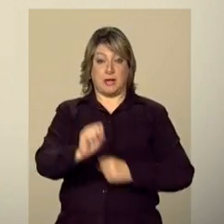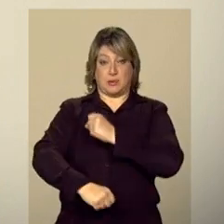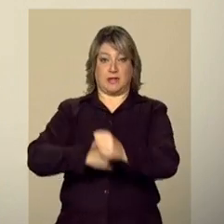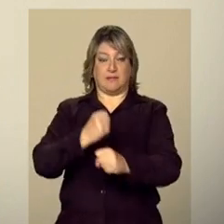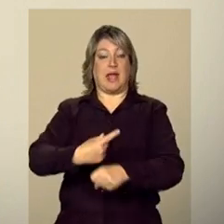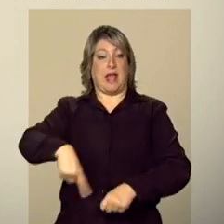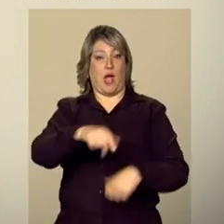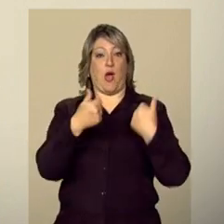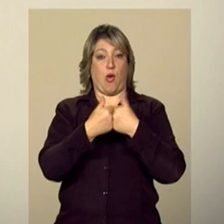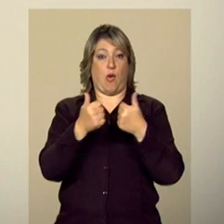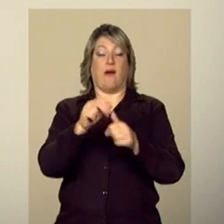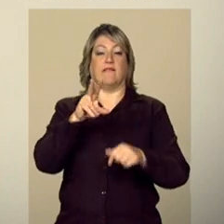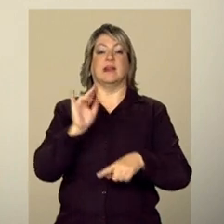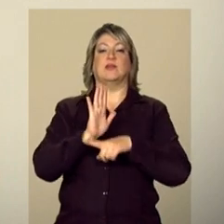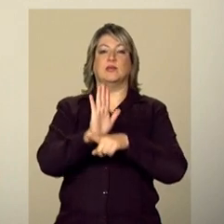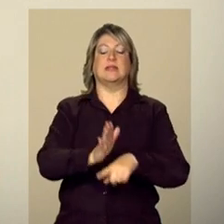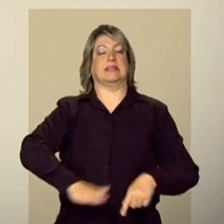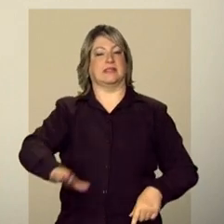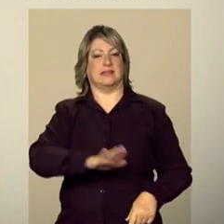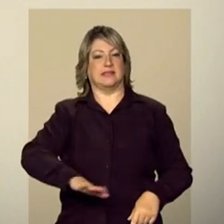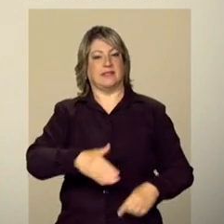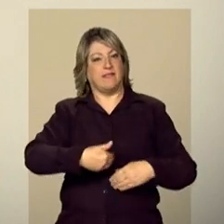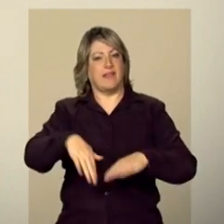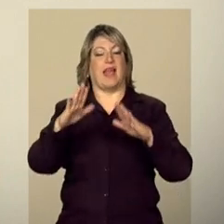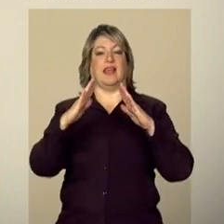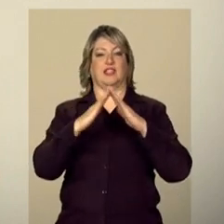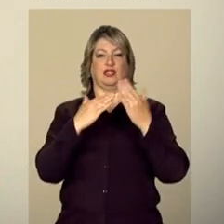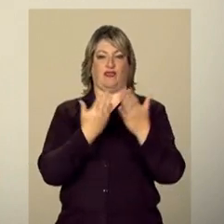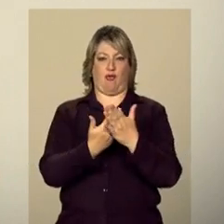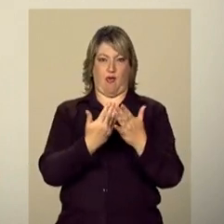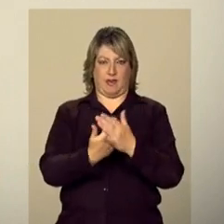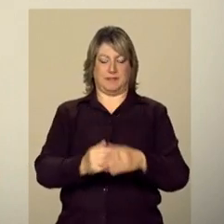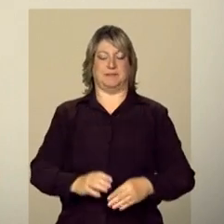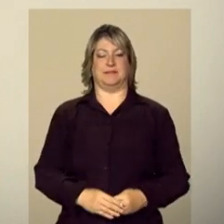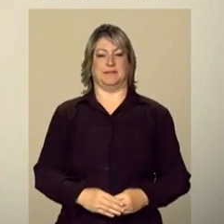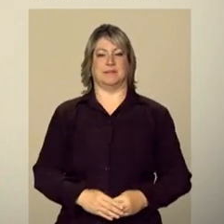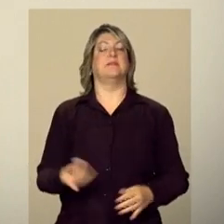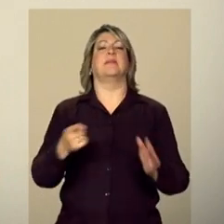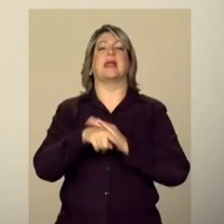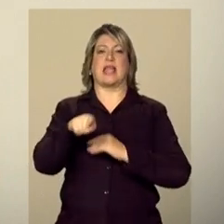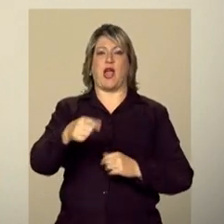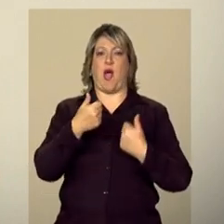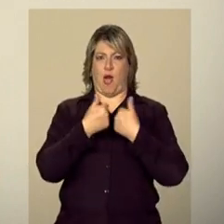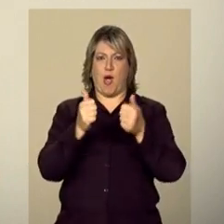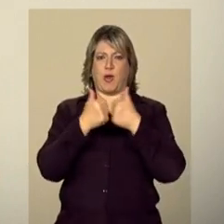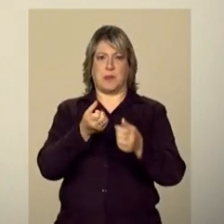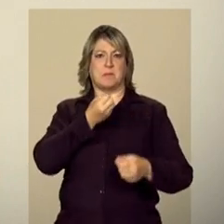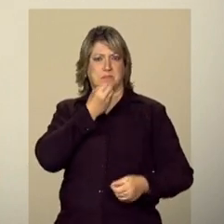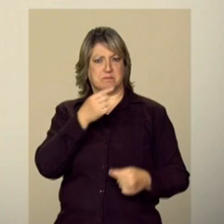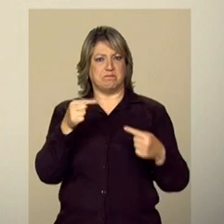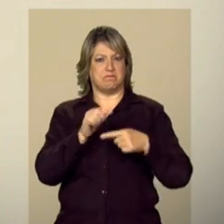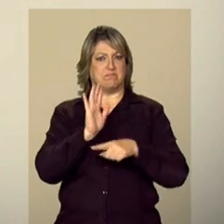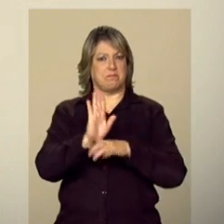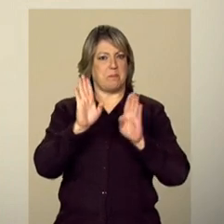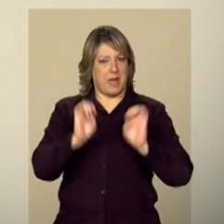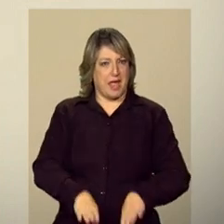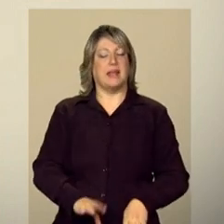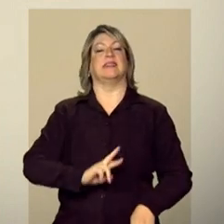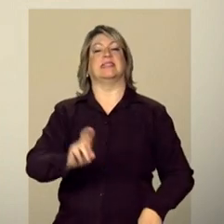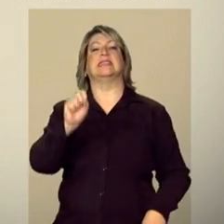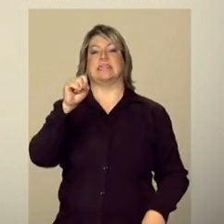ônibus estarão levando as nossas crianças para a escola esses ônibus acabam fazendo muita diferença não é mesmo com